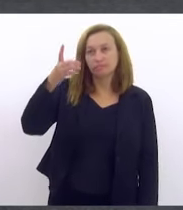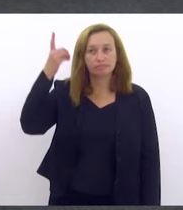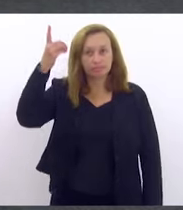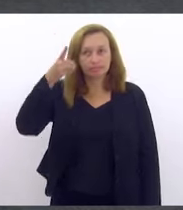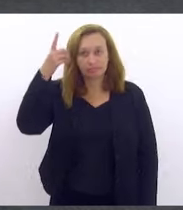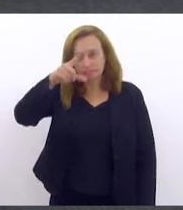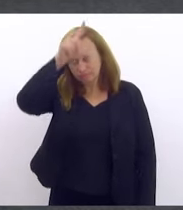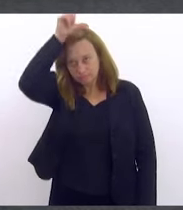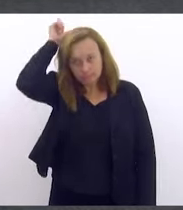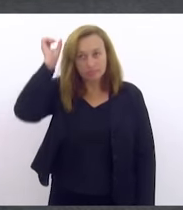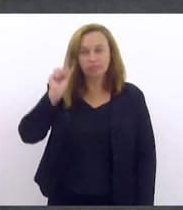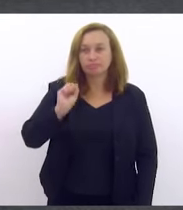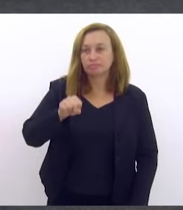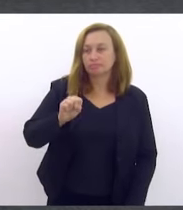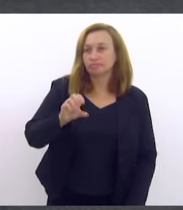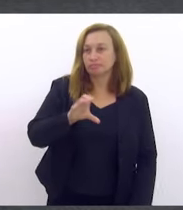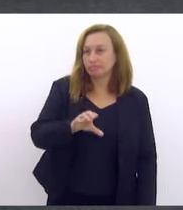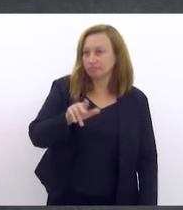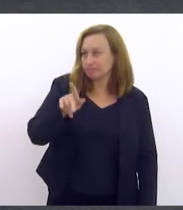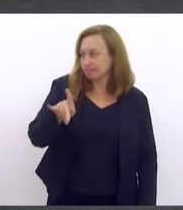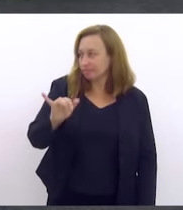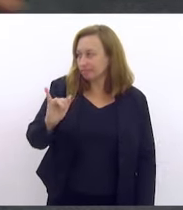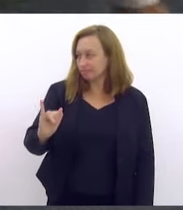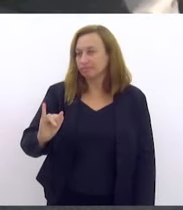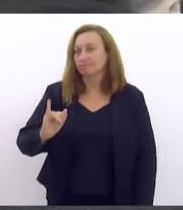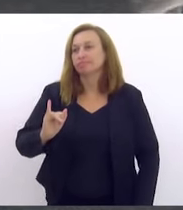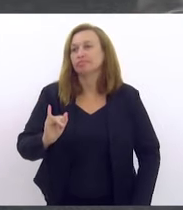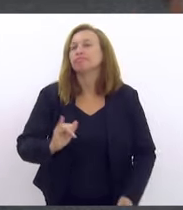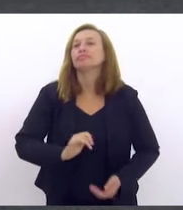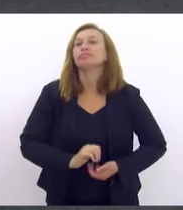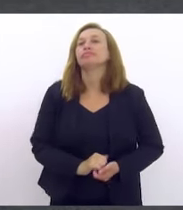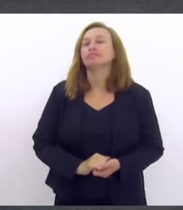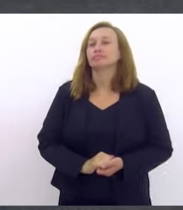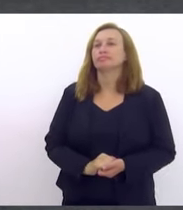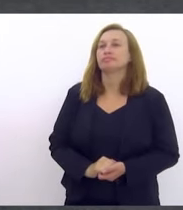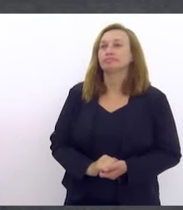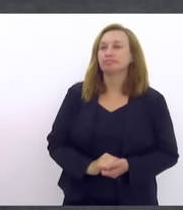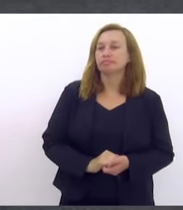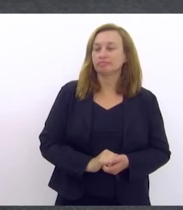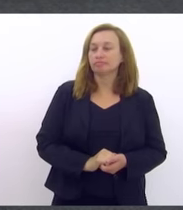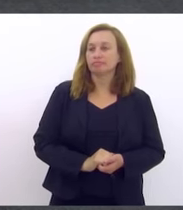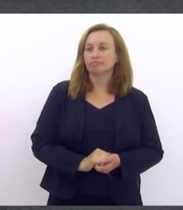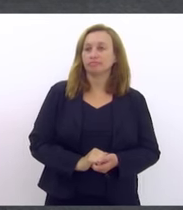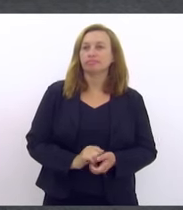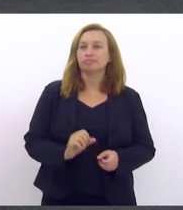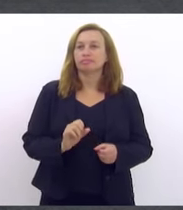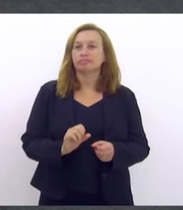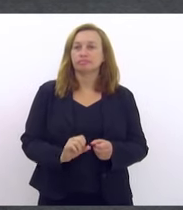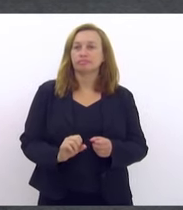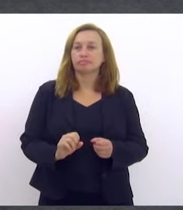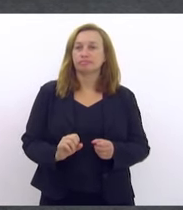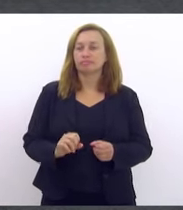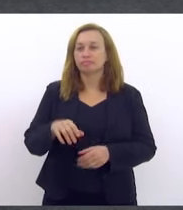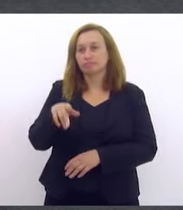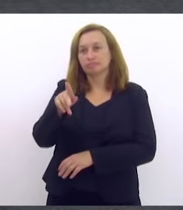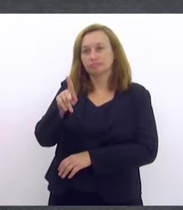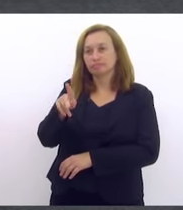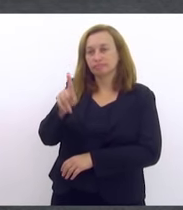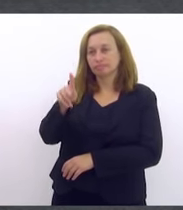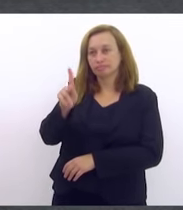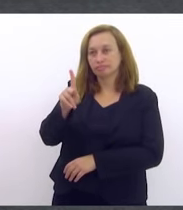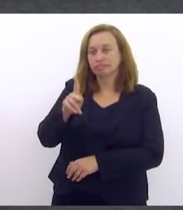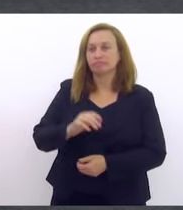nasceu da CPI que fizemos sobre ROD, participações